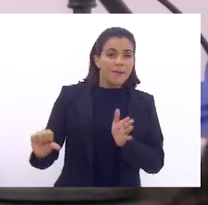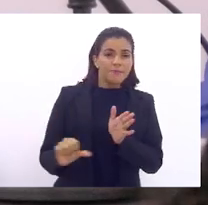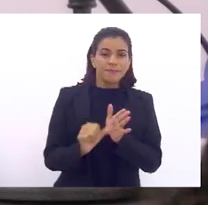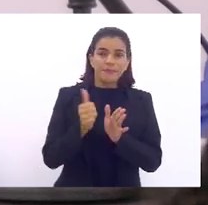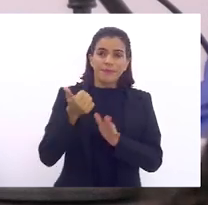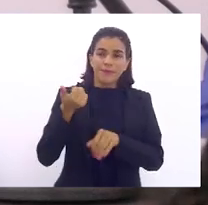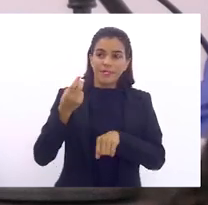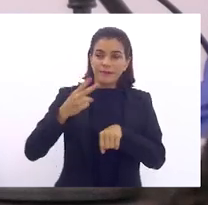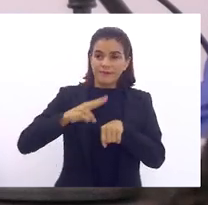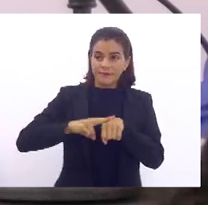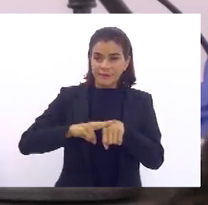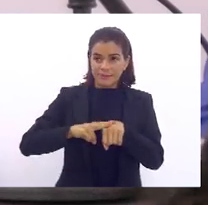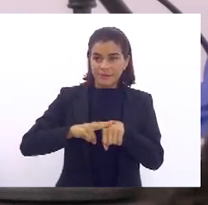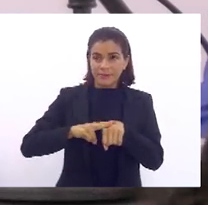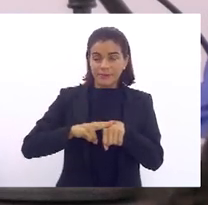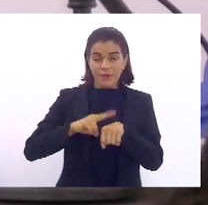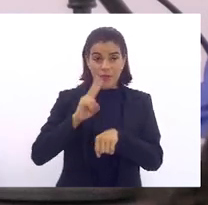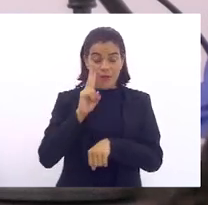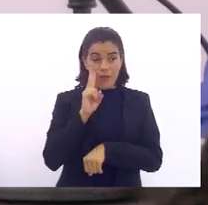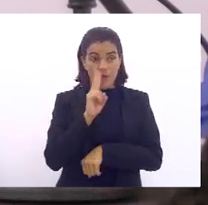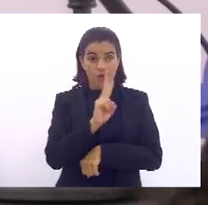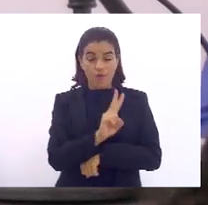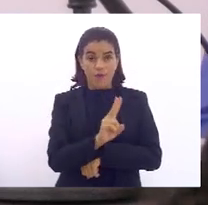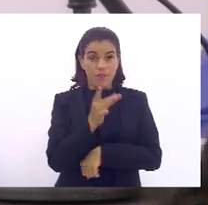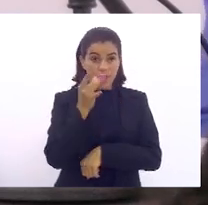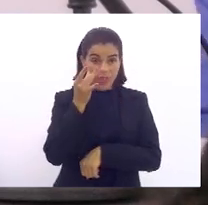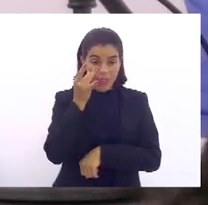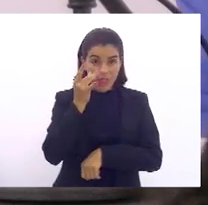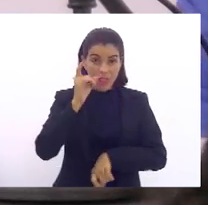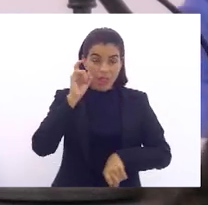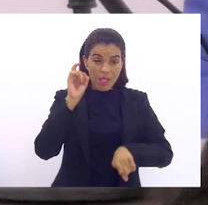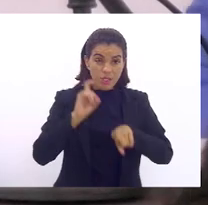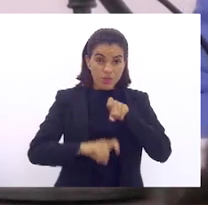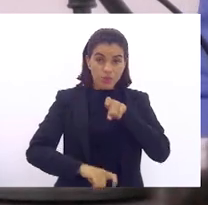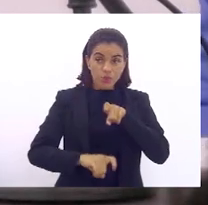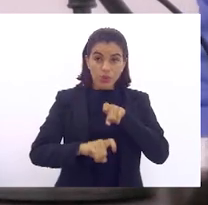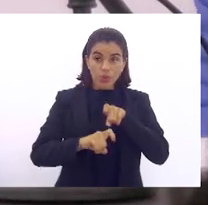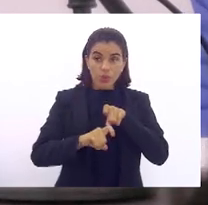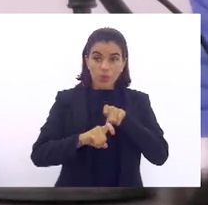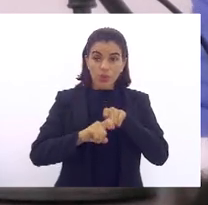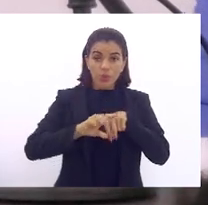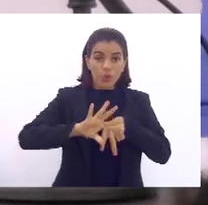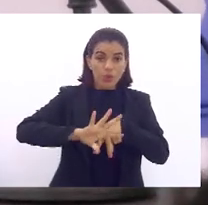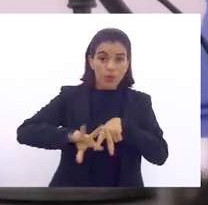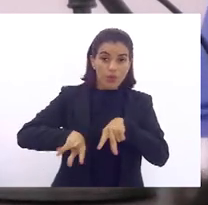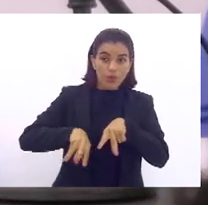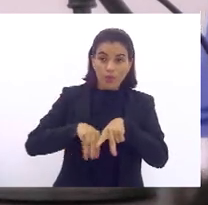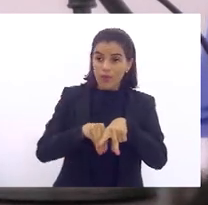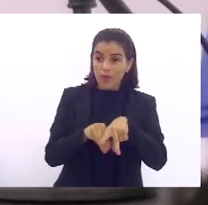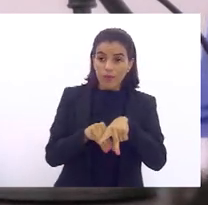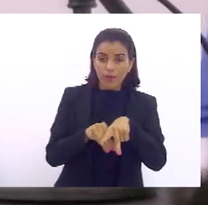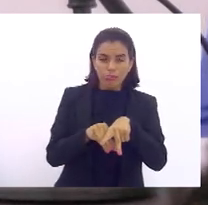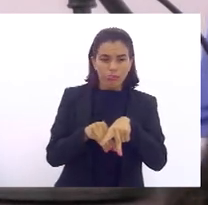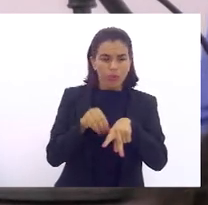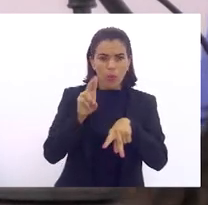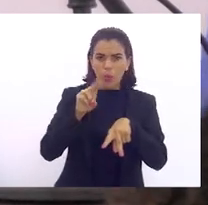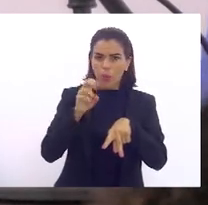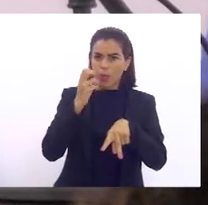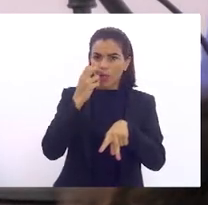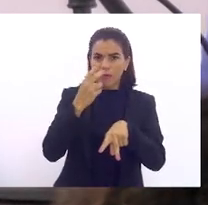eh o estupro eh mediante Fraude que eu nunca tinha visto ao longo dos meus anos de